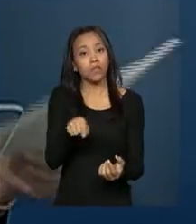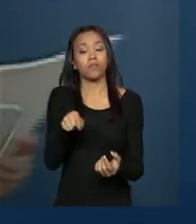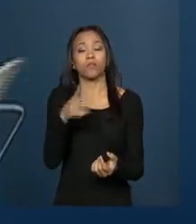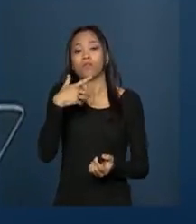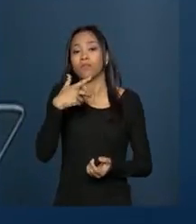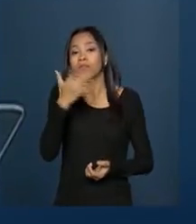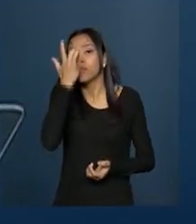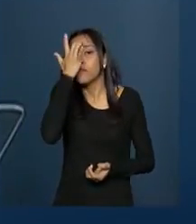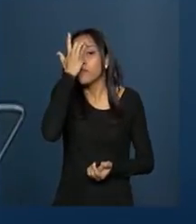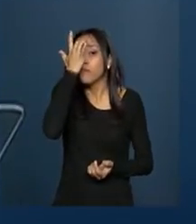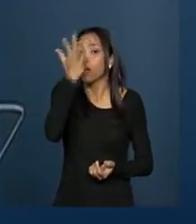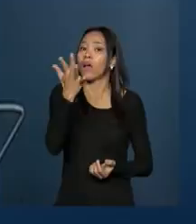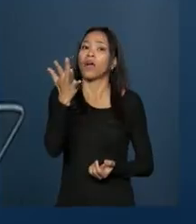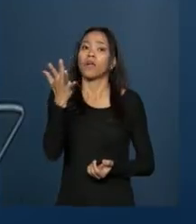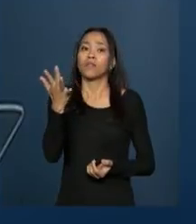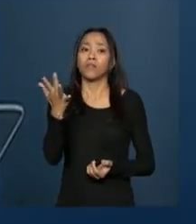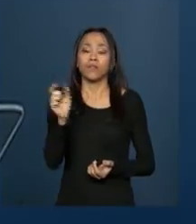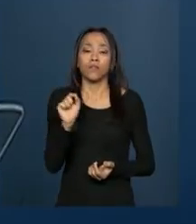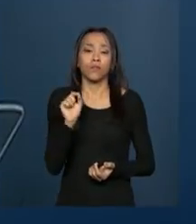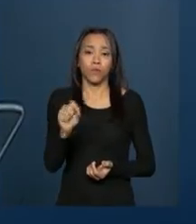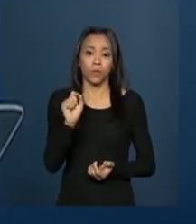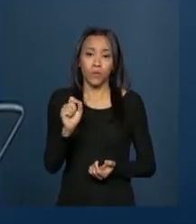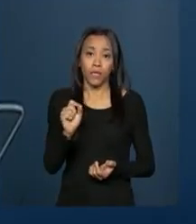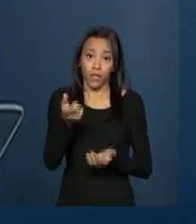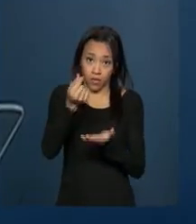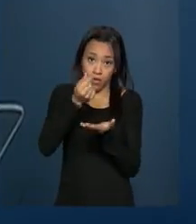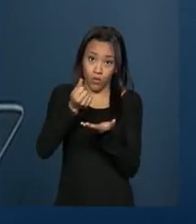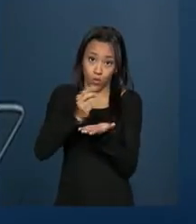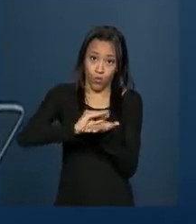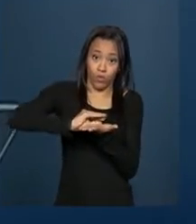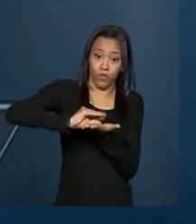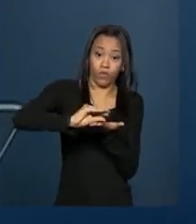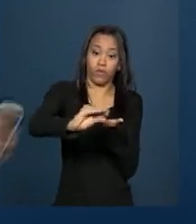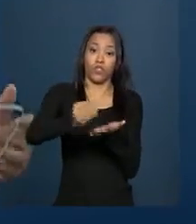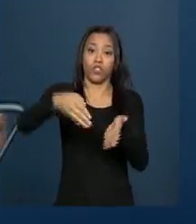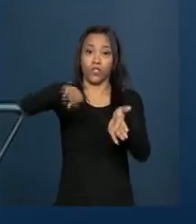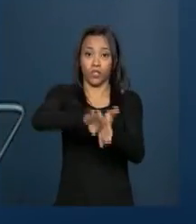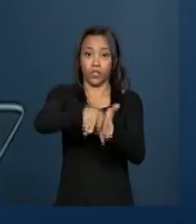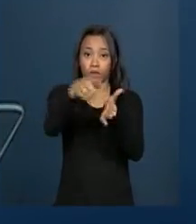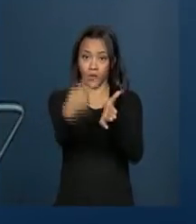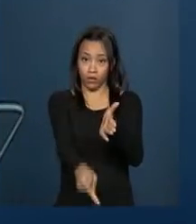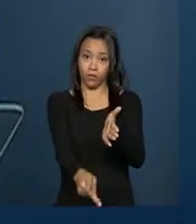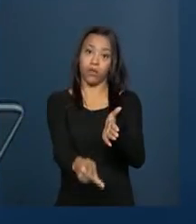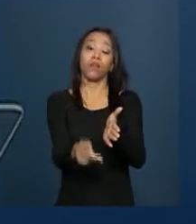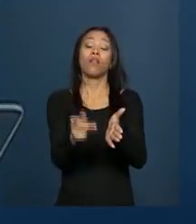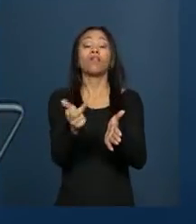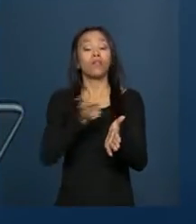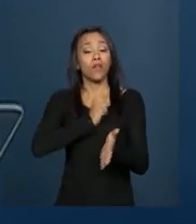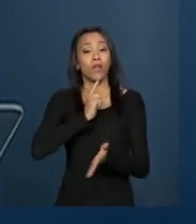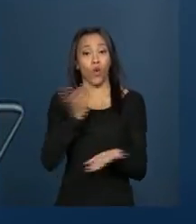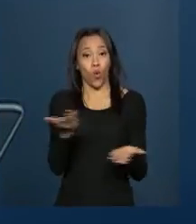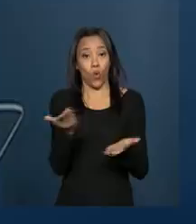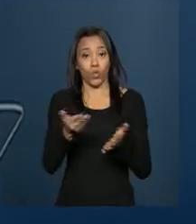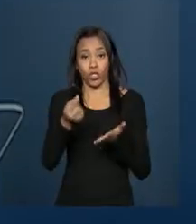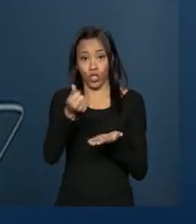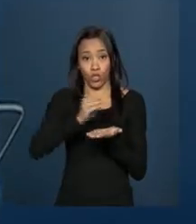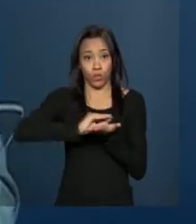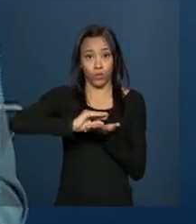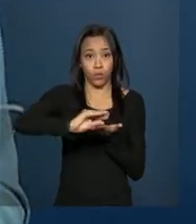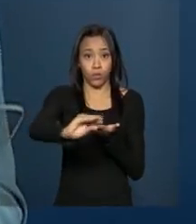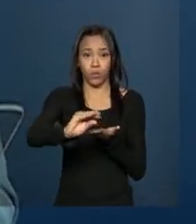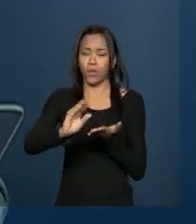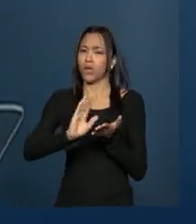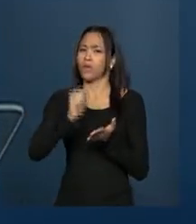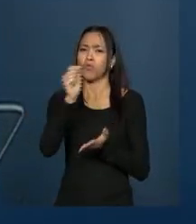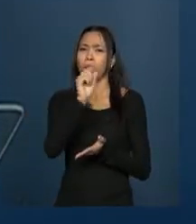facilitando a viabilidade desses investimentos. Há investimentos hoje portuários em todo o Brasil.